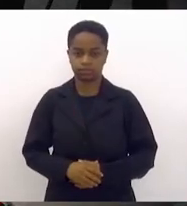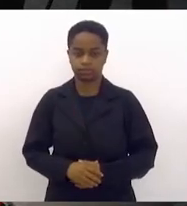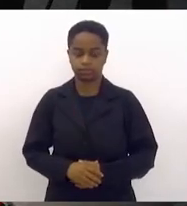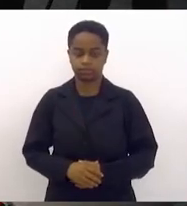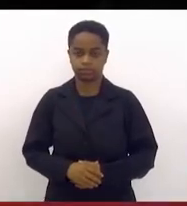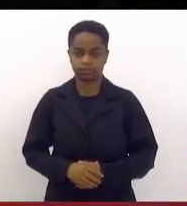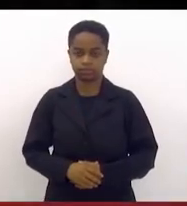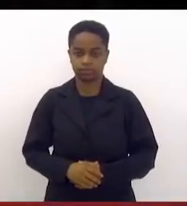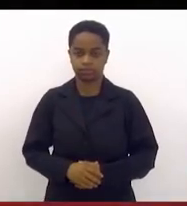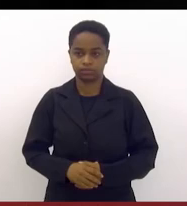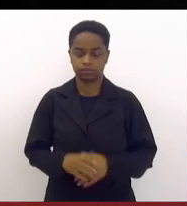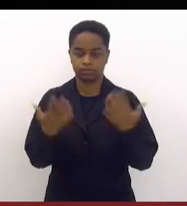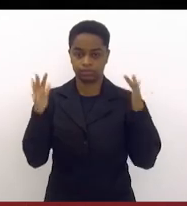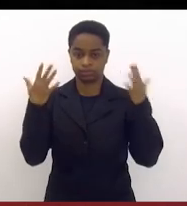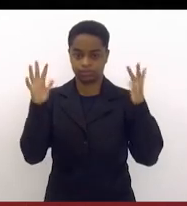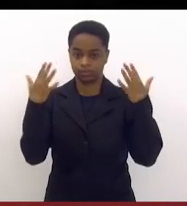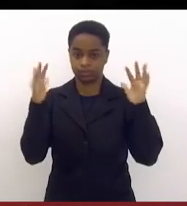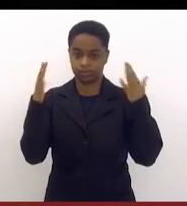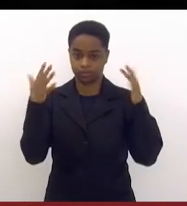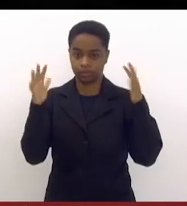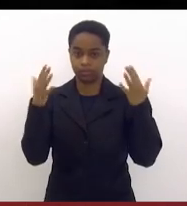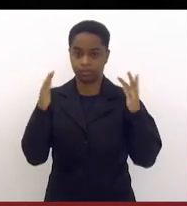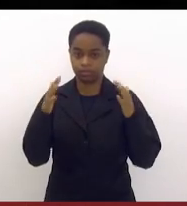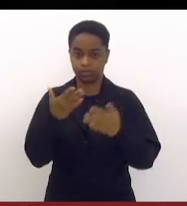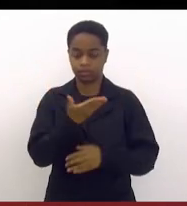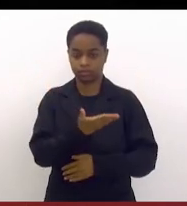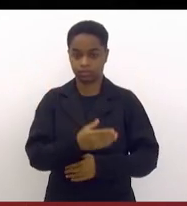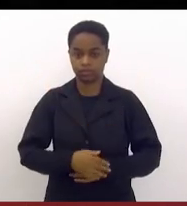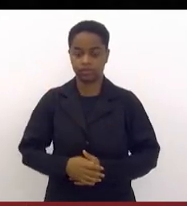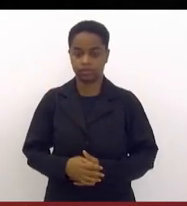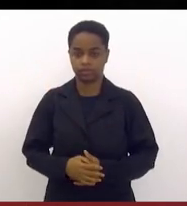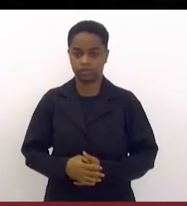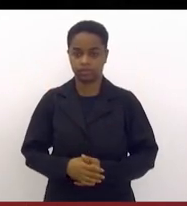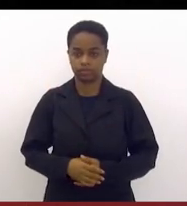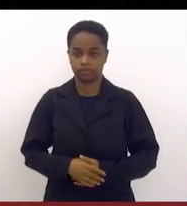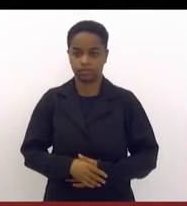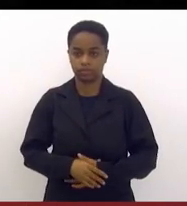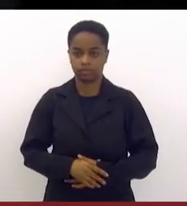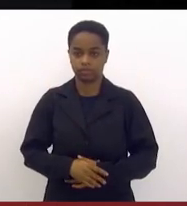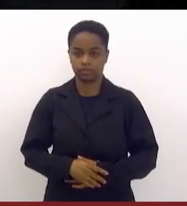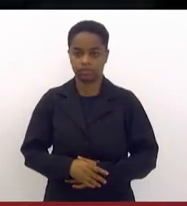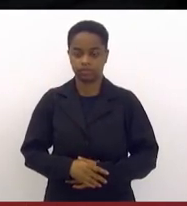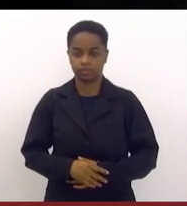Quiroga Vamos bater palma aí pr centrar única doss trabalhadores pessoal